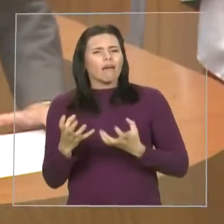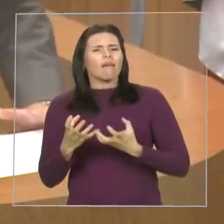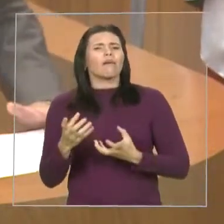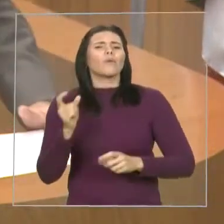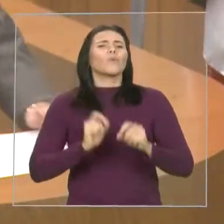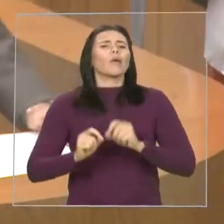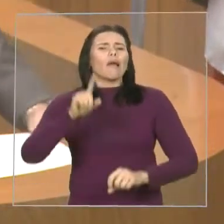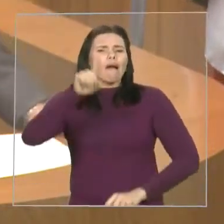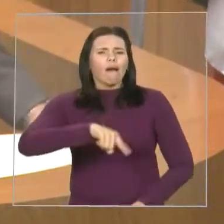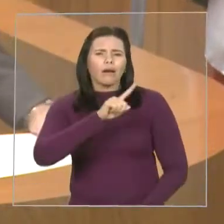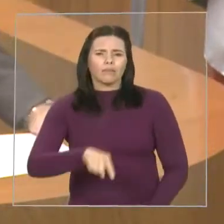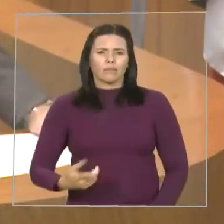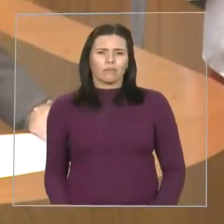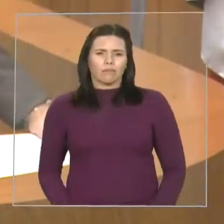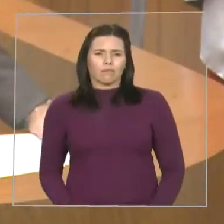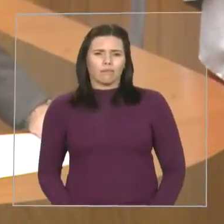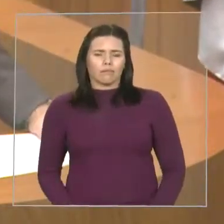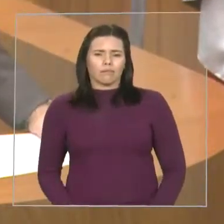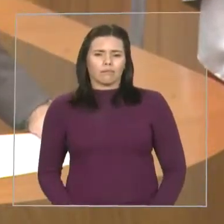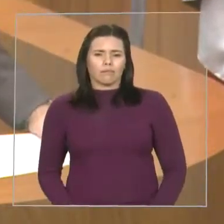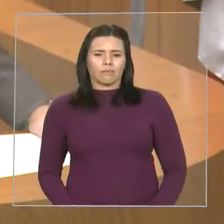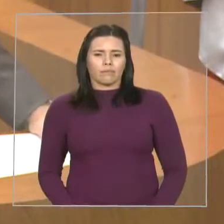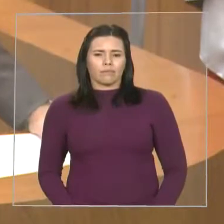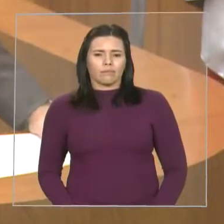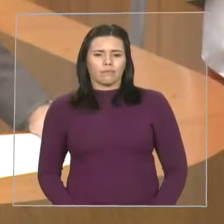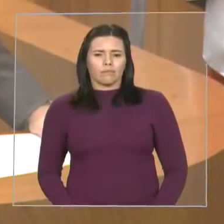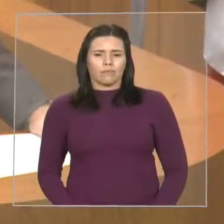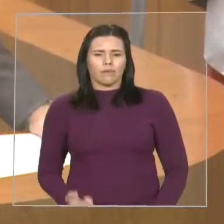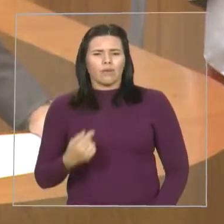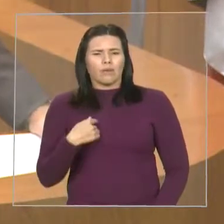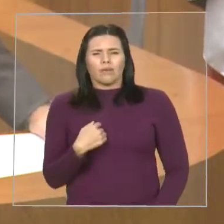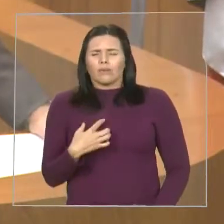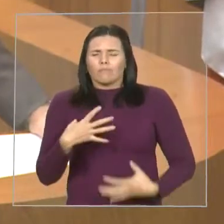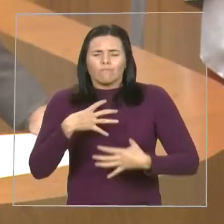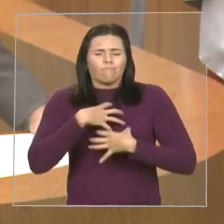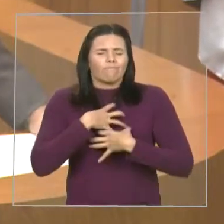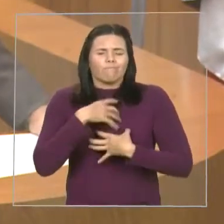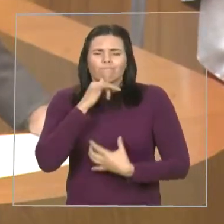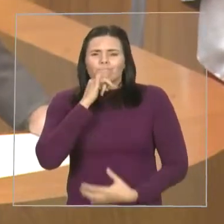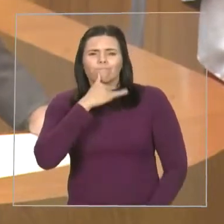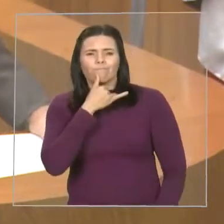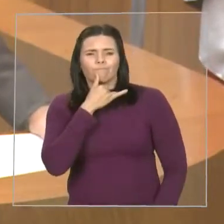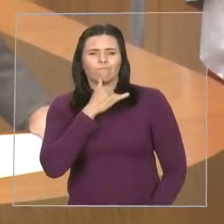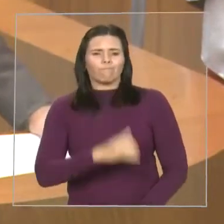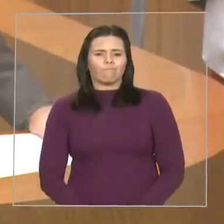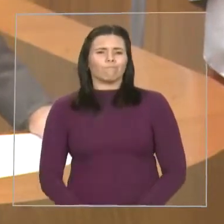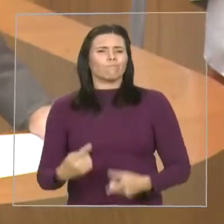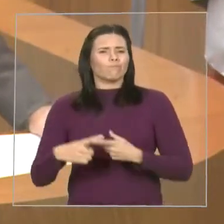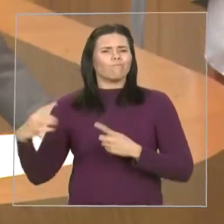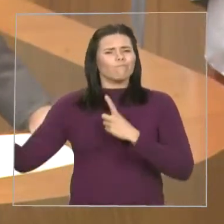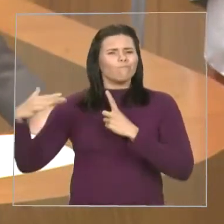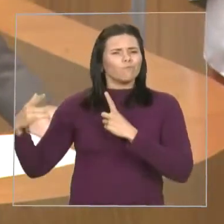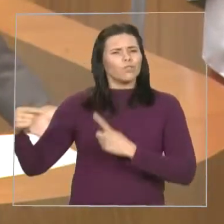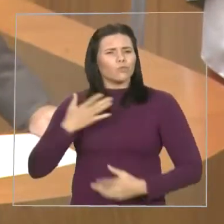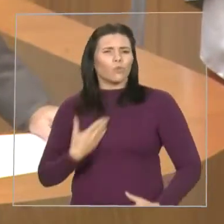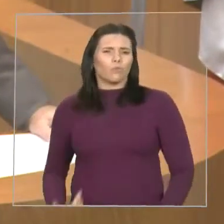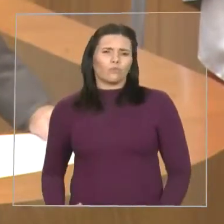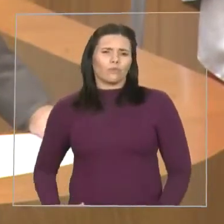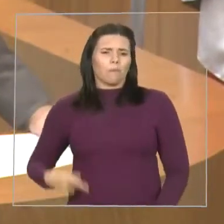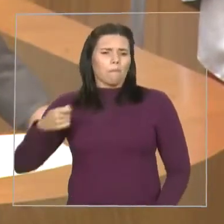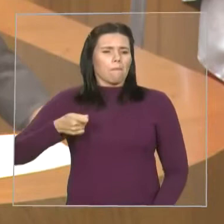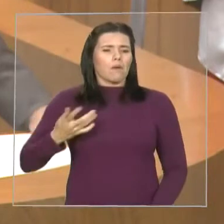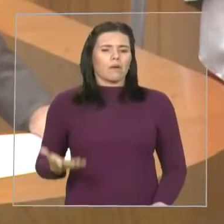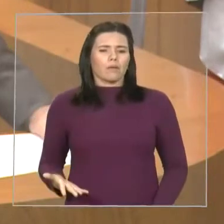Esses dias a gente fica triste de ser político e de ser deputado. Diminui o nosso mandato. Eu fico muito triste,